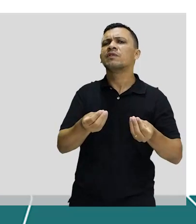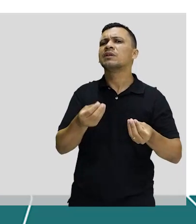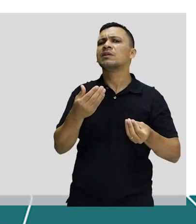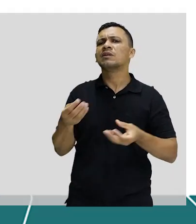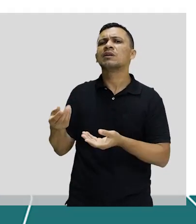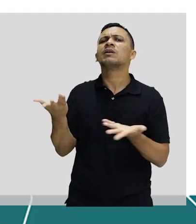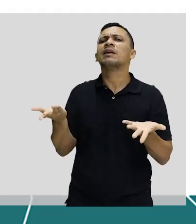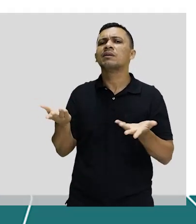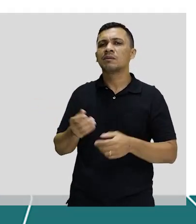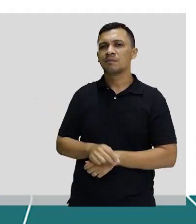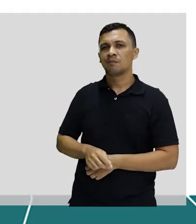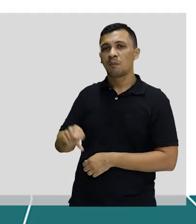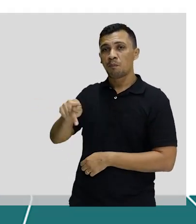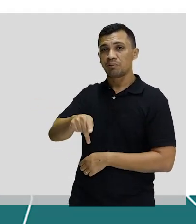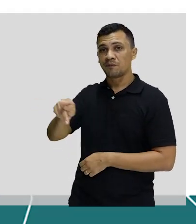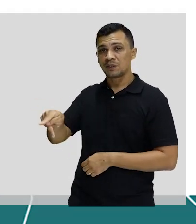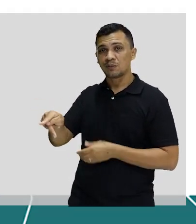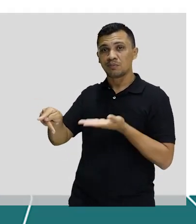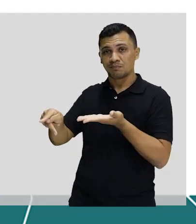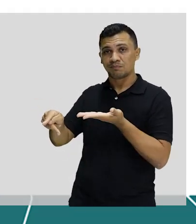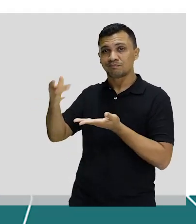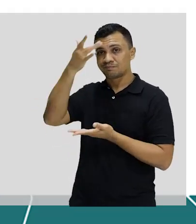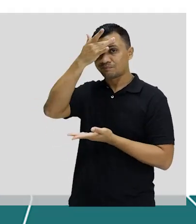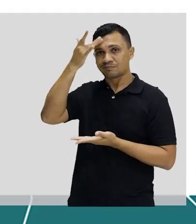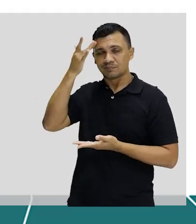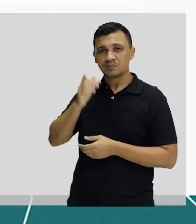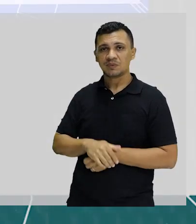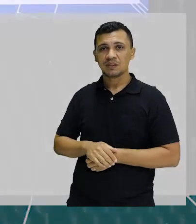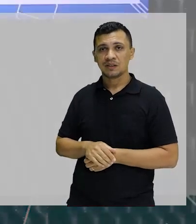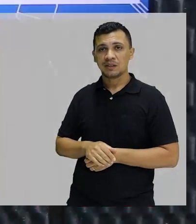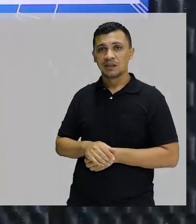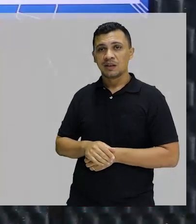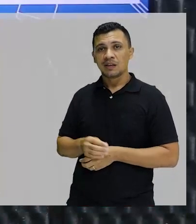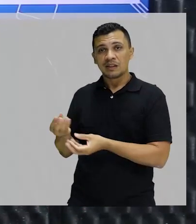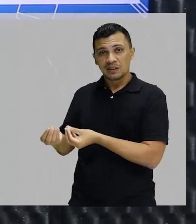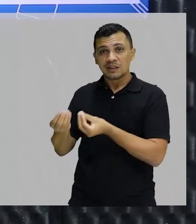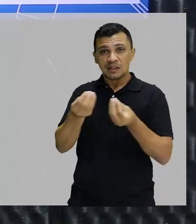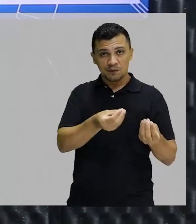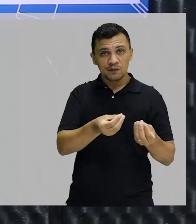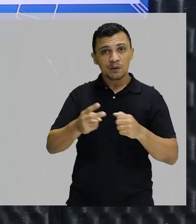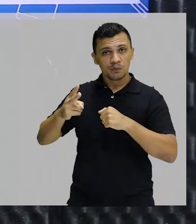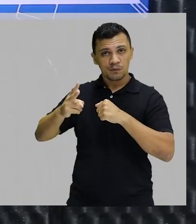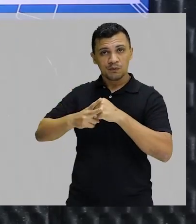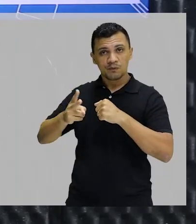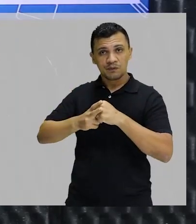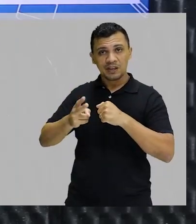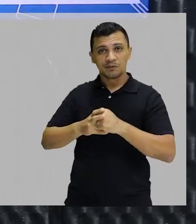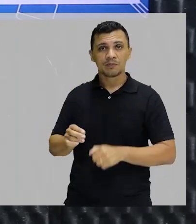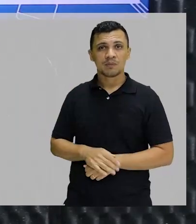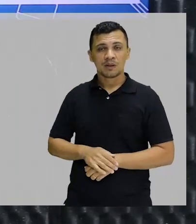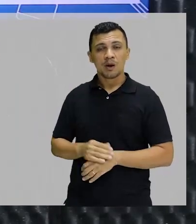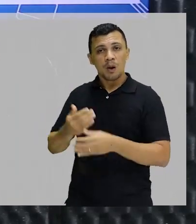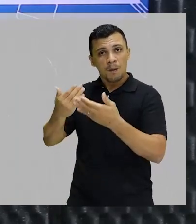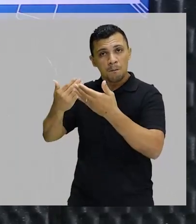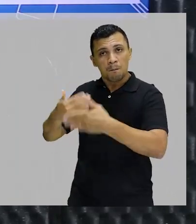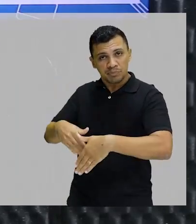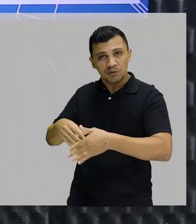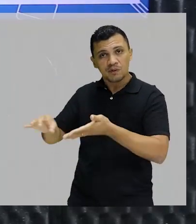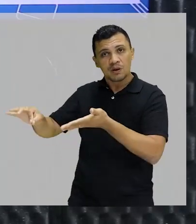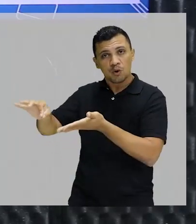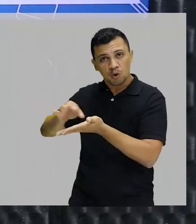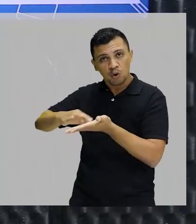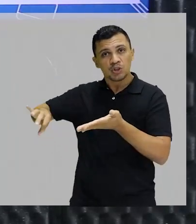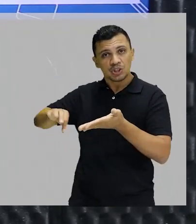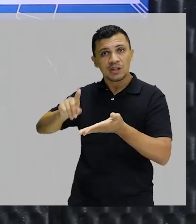professor é o sujeito. Devolveu é o verbo e as provas corrigidas é o complemento do verbo. Qual o